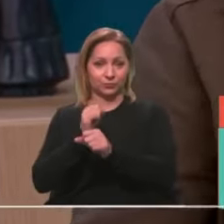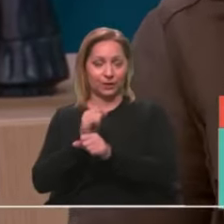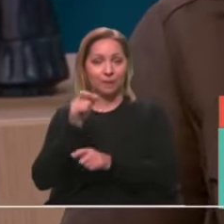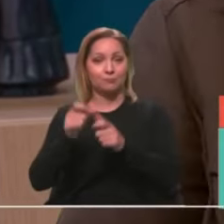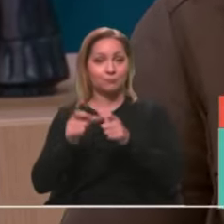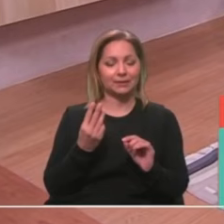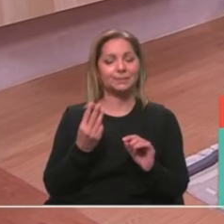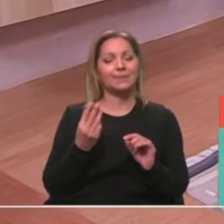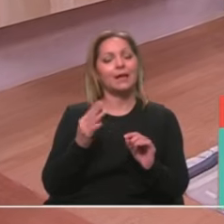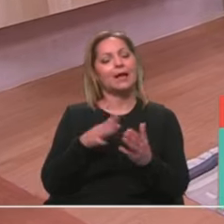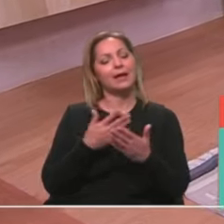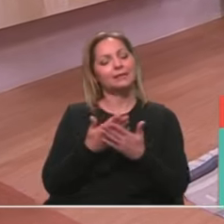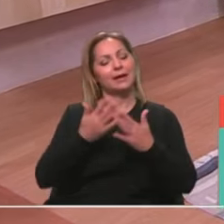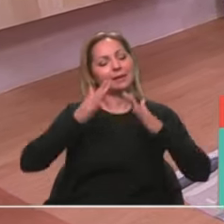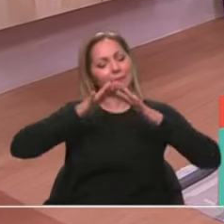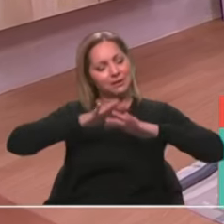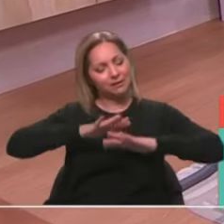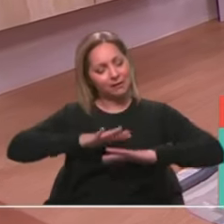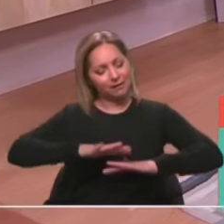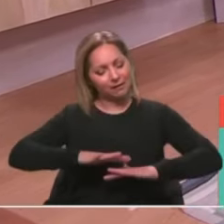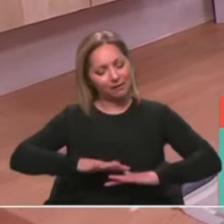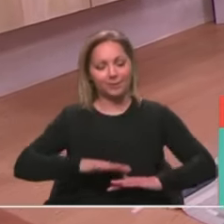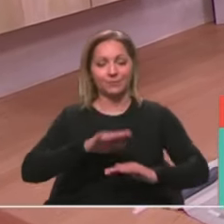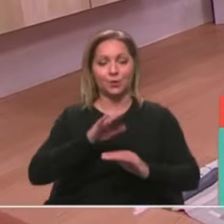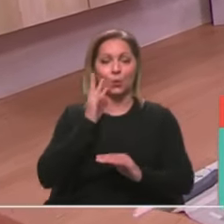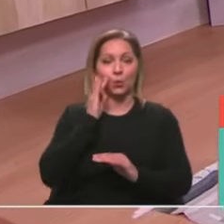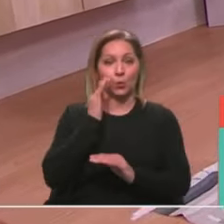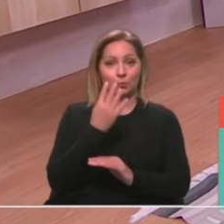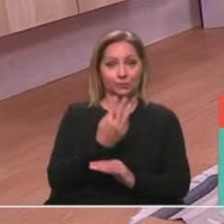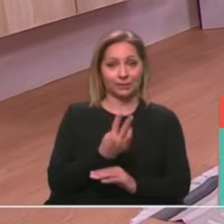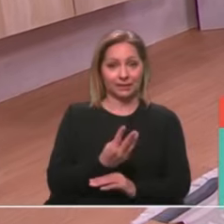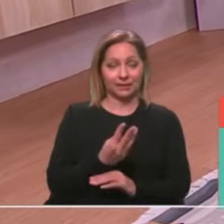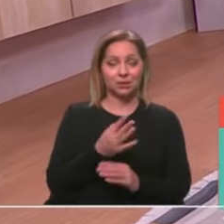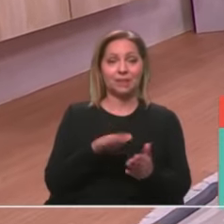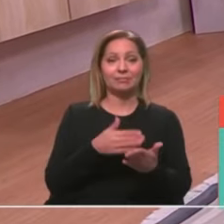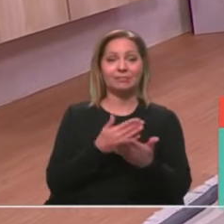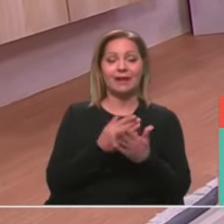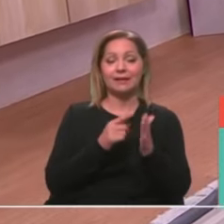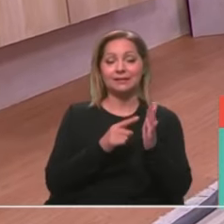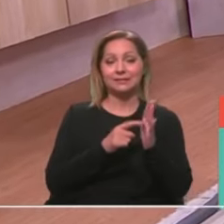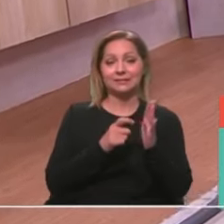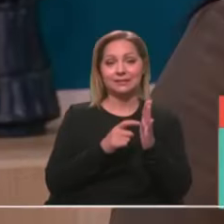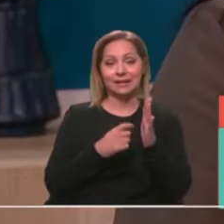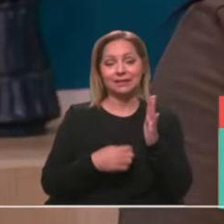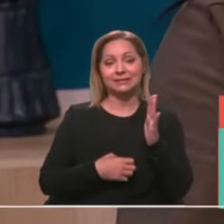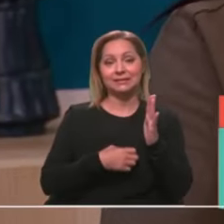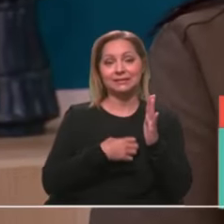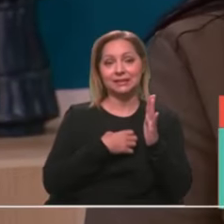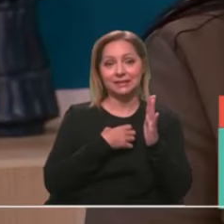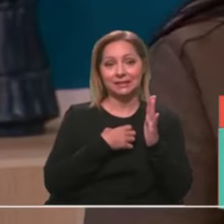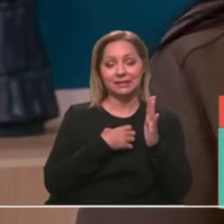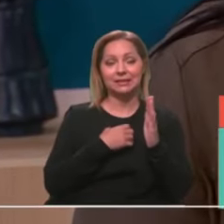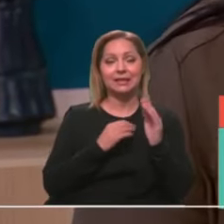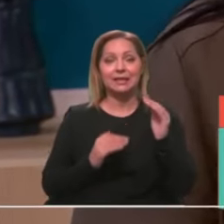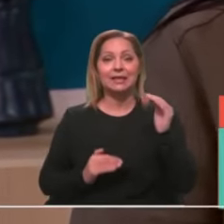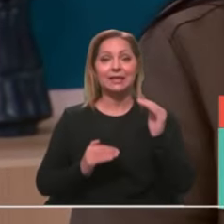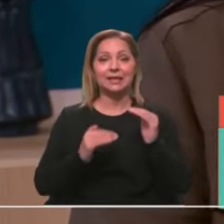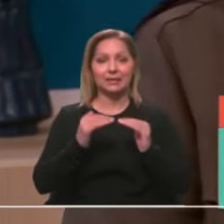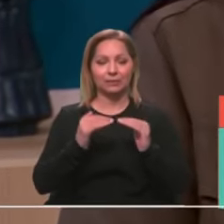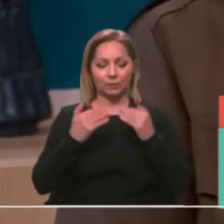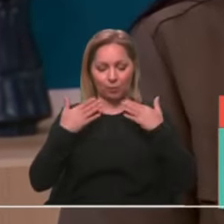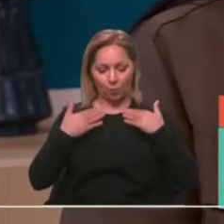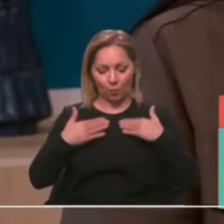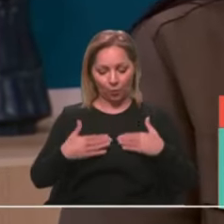do passado. E o 3, o que é que lhes vai trazer? Uma necessidade de encontrarem o equilíbrio entre o corpo, a mente e o espírito.